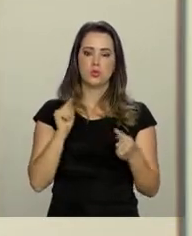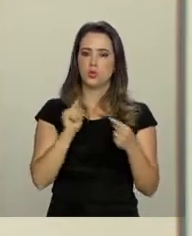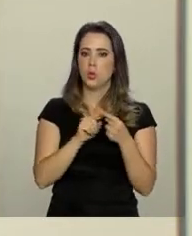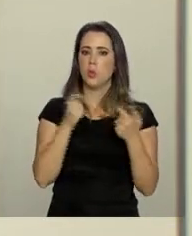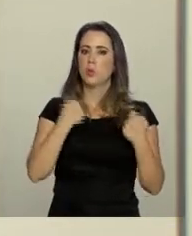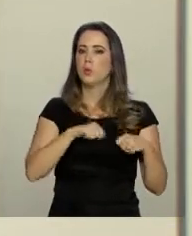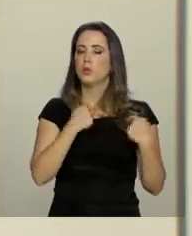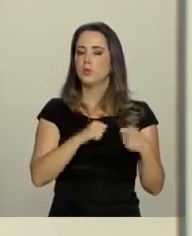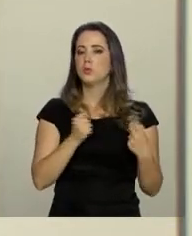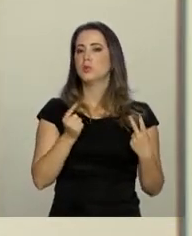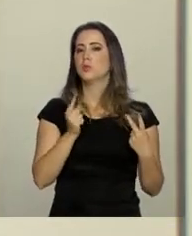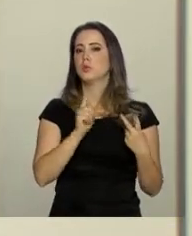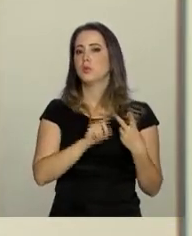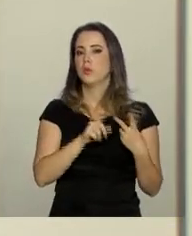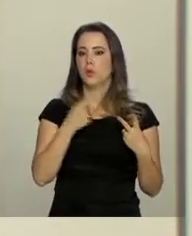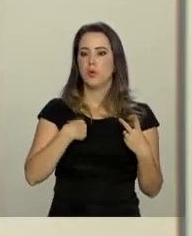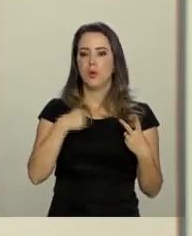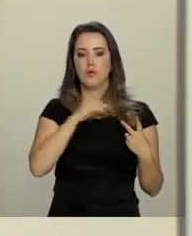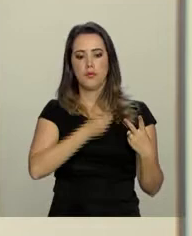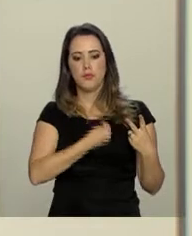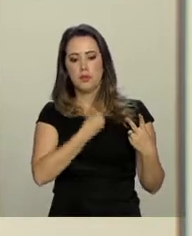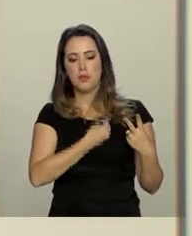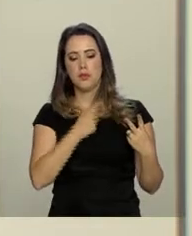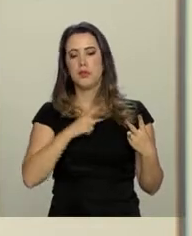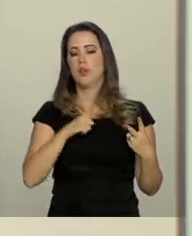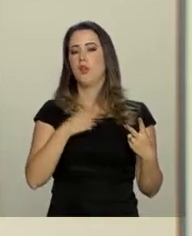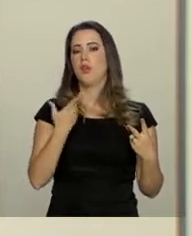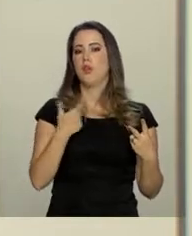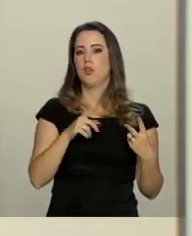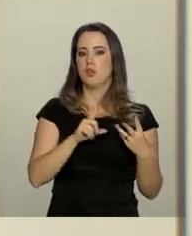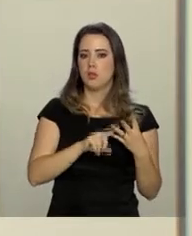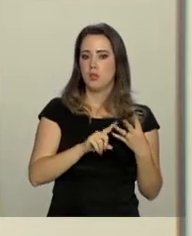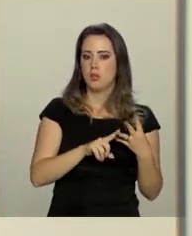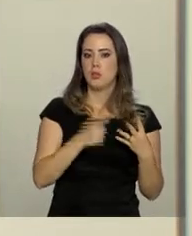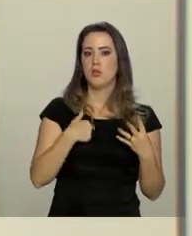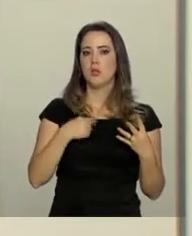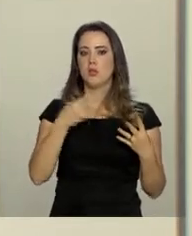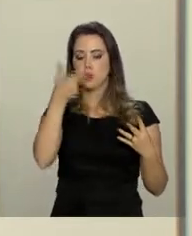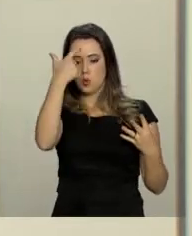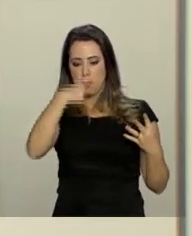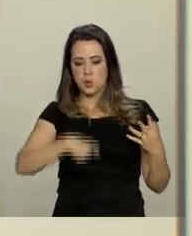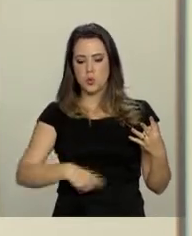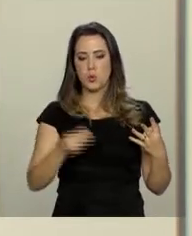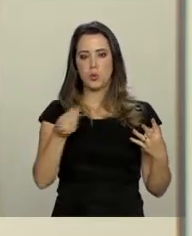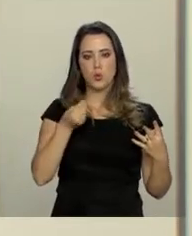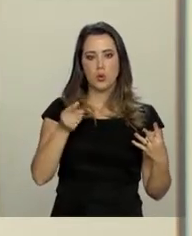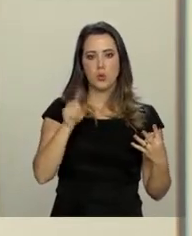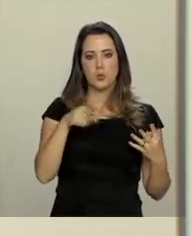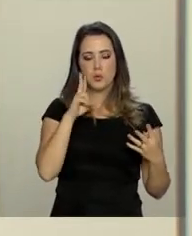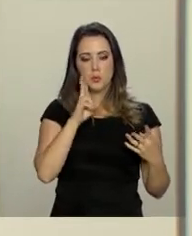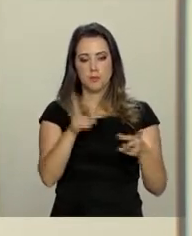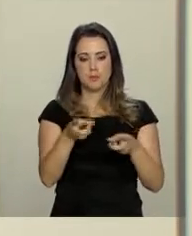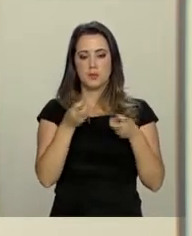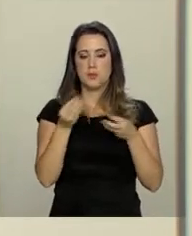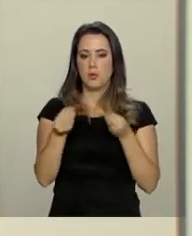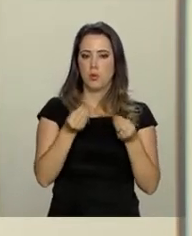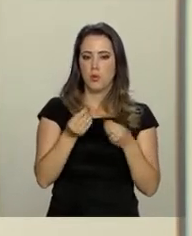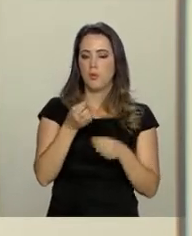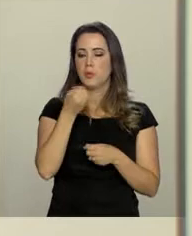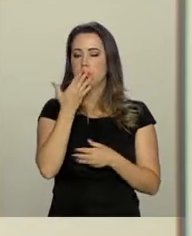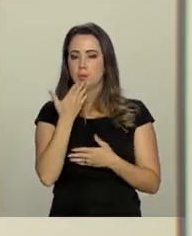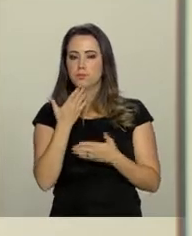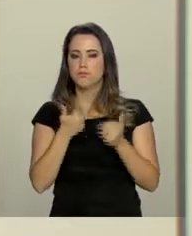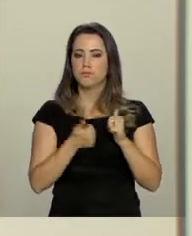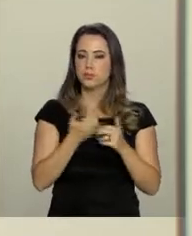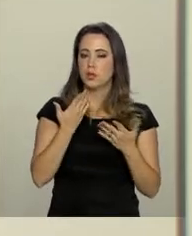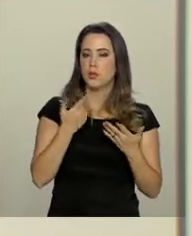qual de acordo com a sua realidade e de acordo com a sua condição clínica porque isso também vai ser avaliado pelo profissional